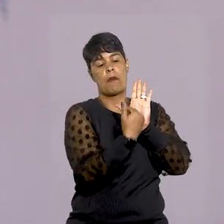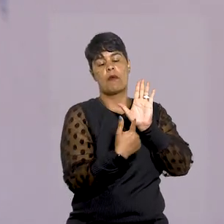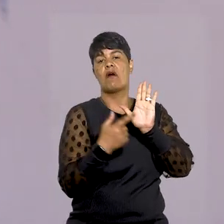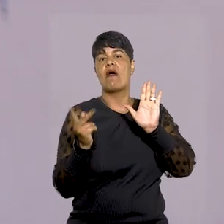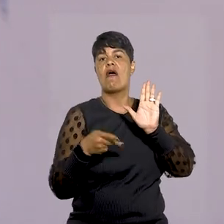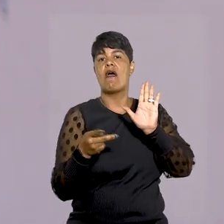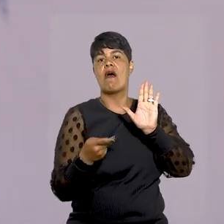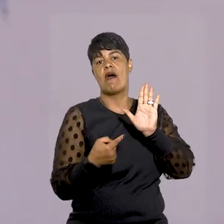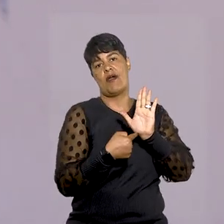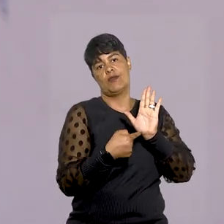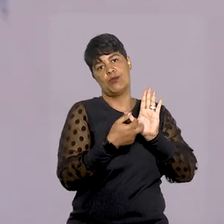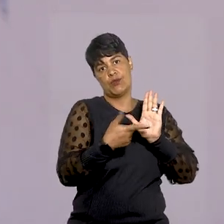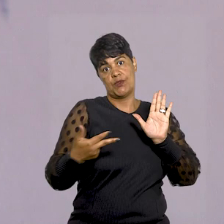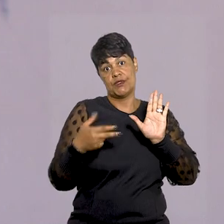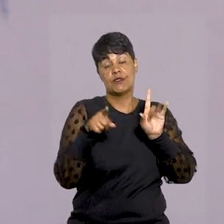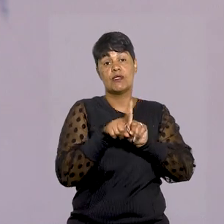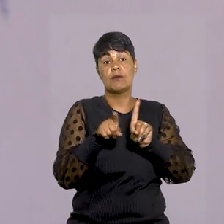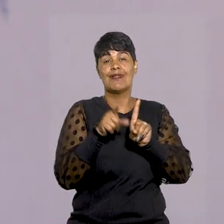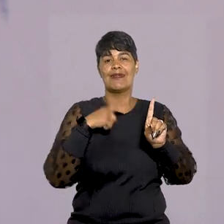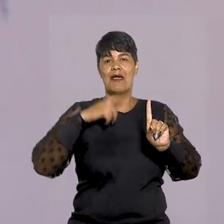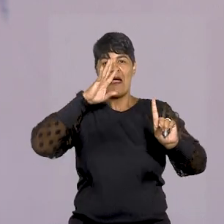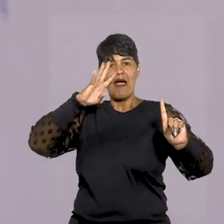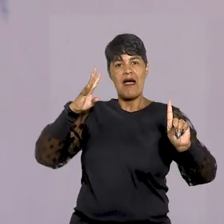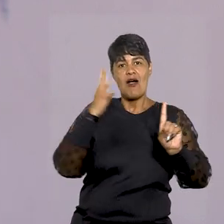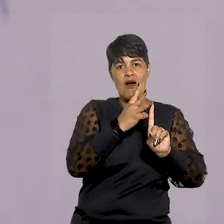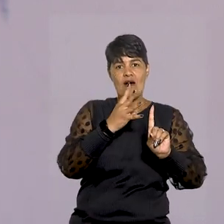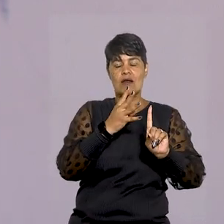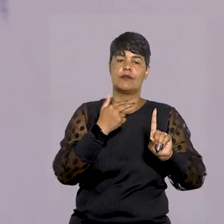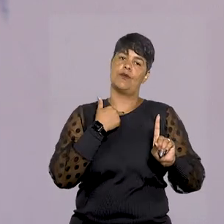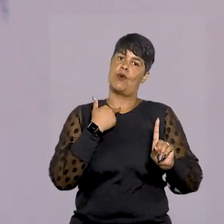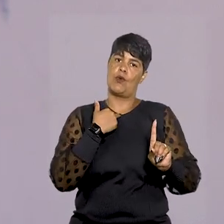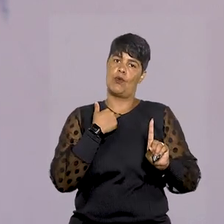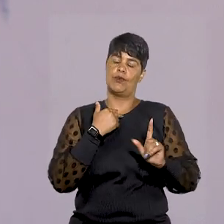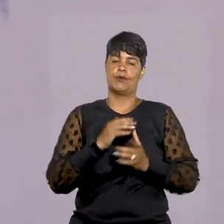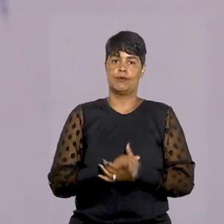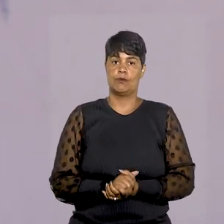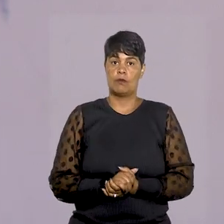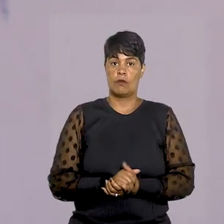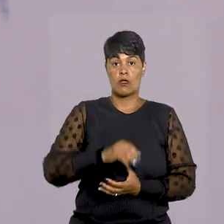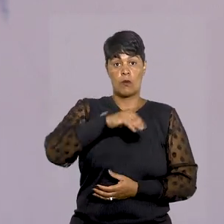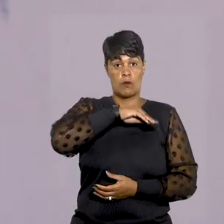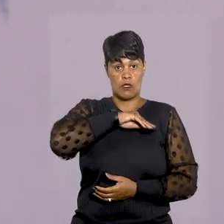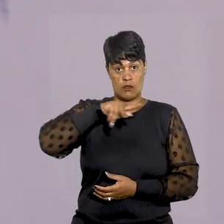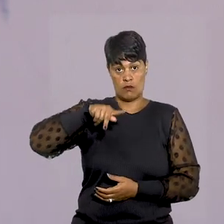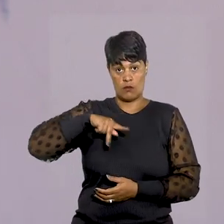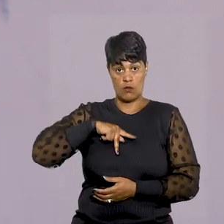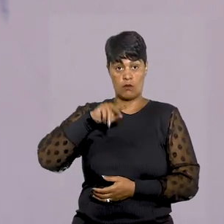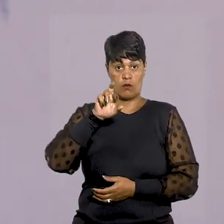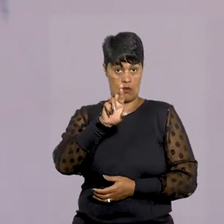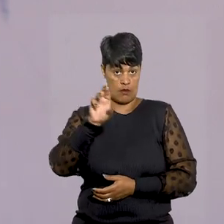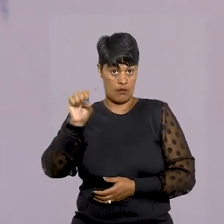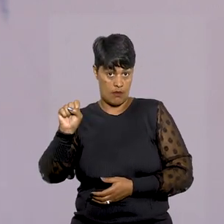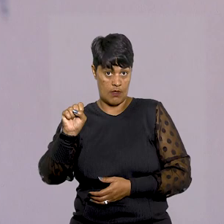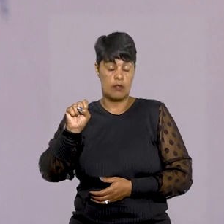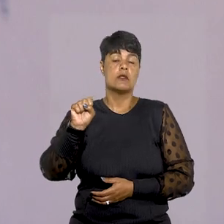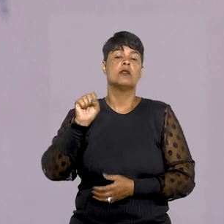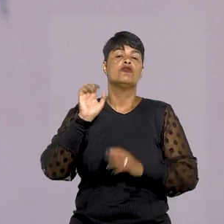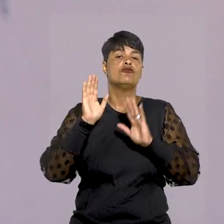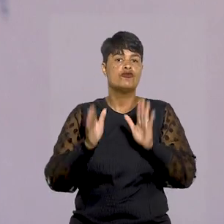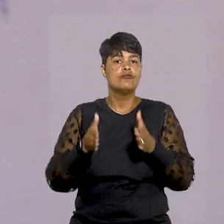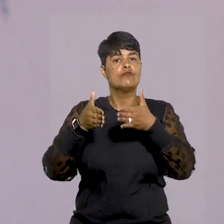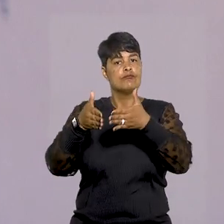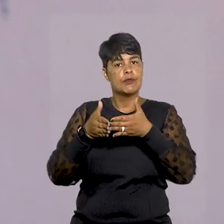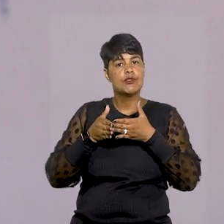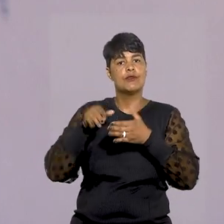dos quesitos e a suposta inovação da acusação na fase de réplica o Ministério Público do Rio Grande do Sul recorreu então